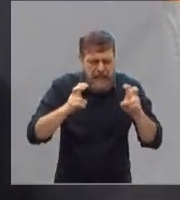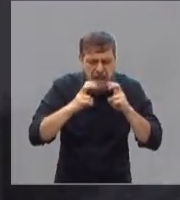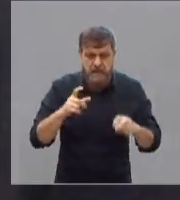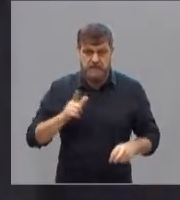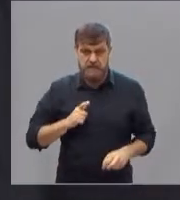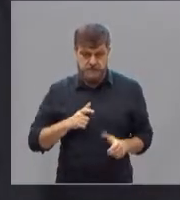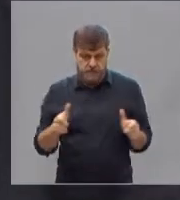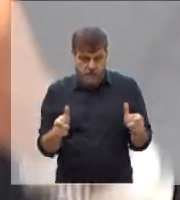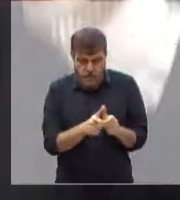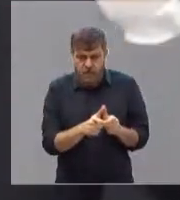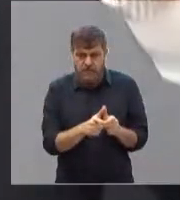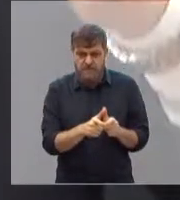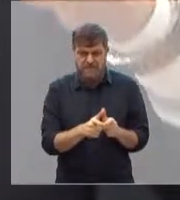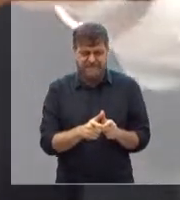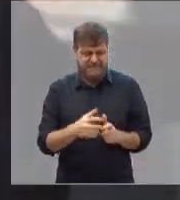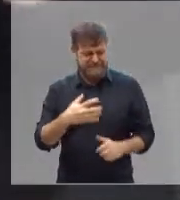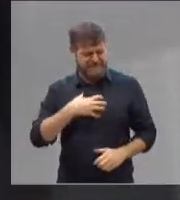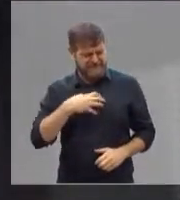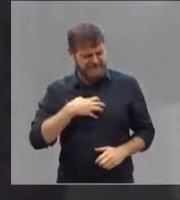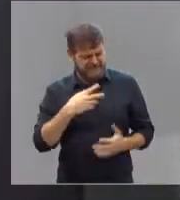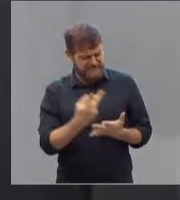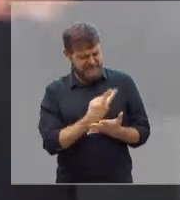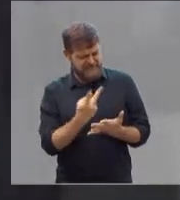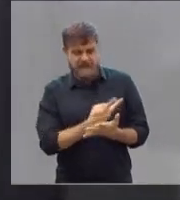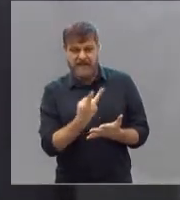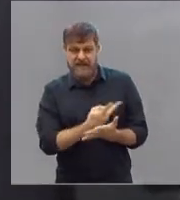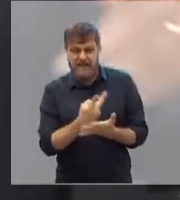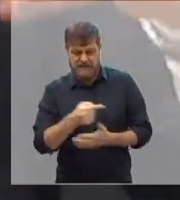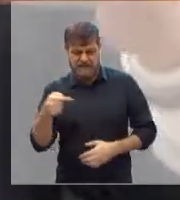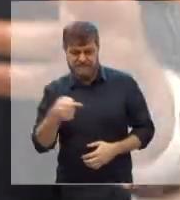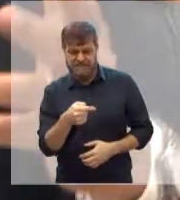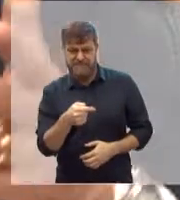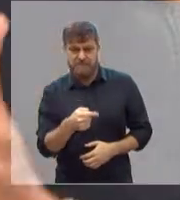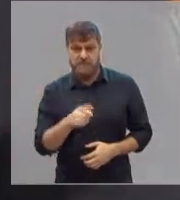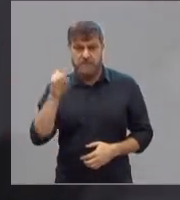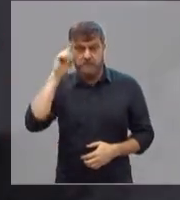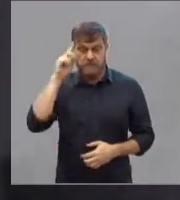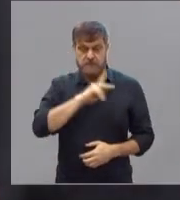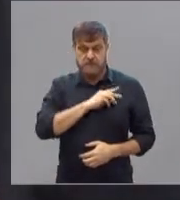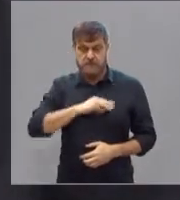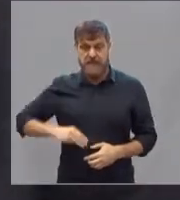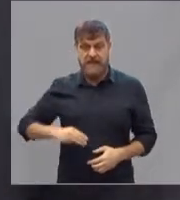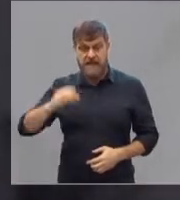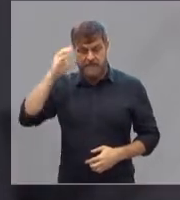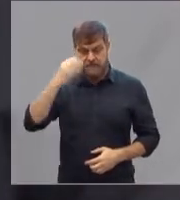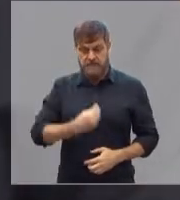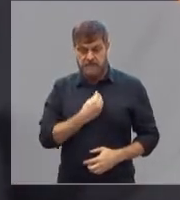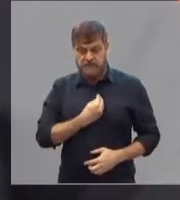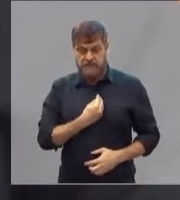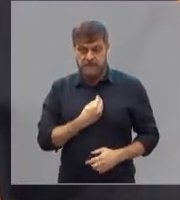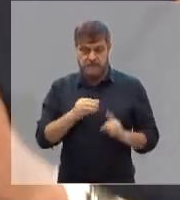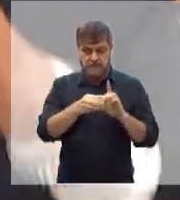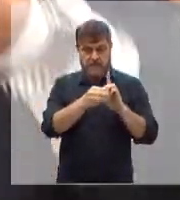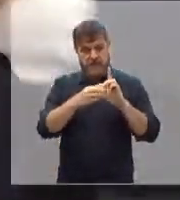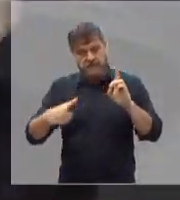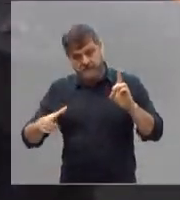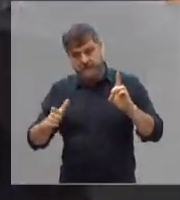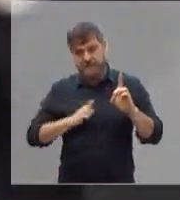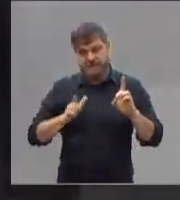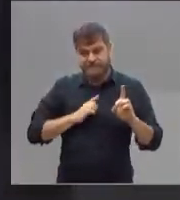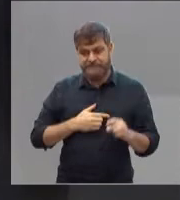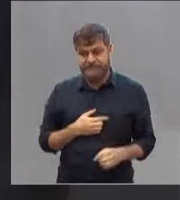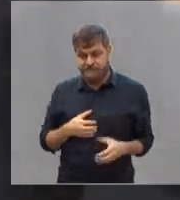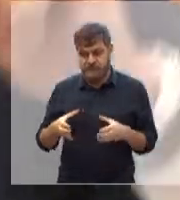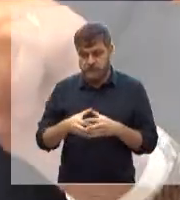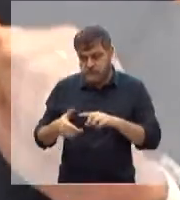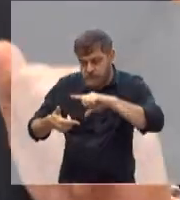assim, mesmo com esse tipo de comportamento equivocado de um grupo, na verdade, a democracia ela tem um problema, ela